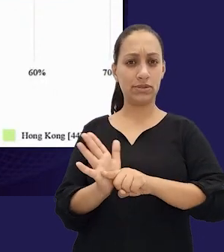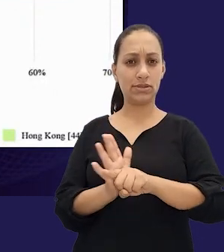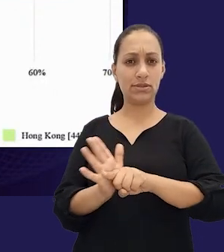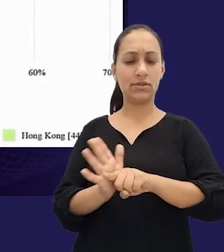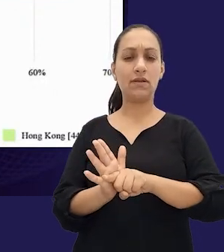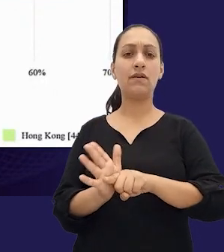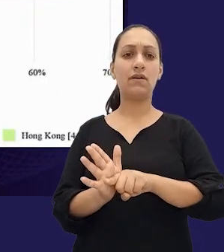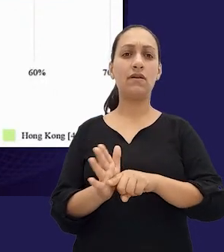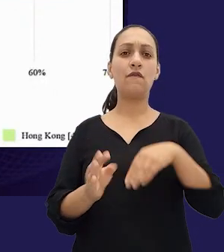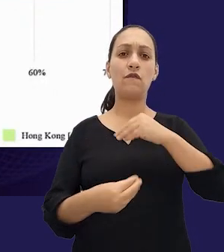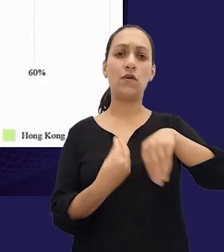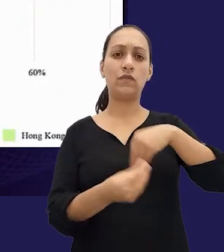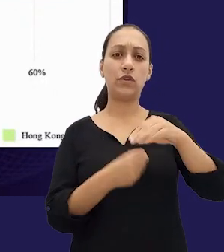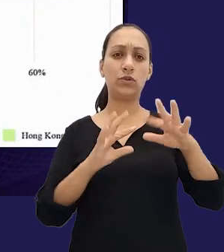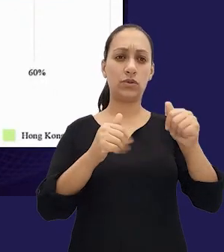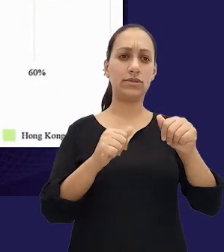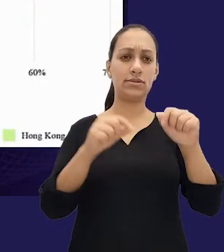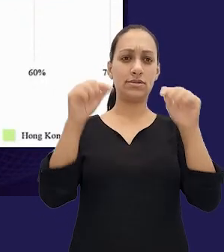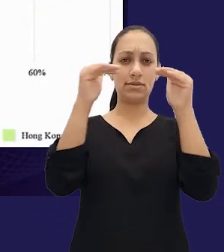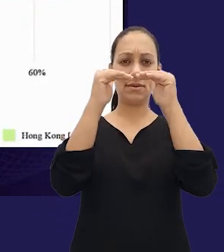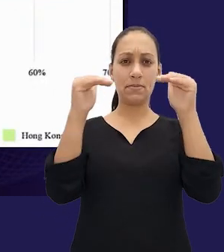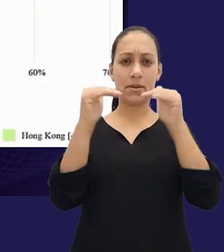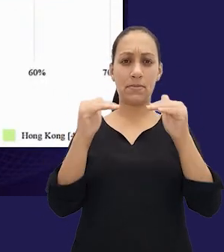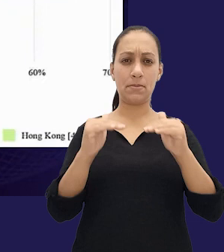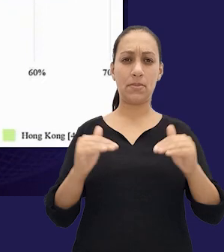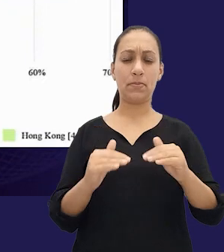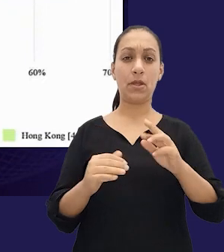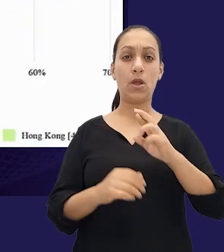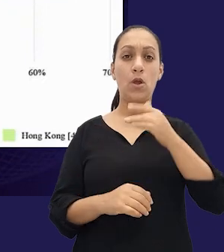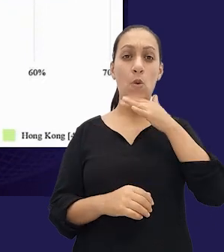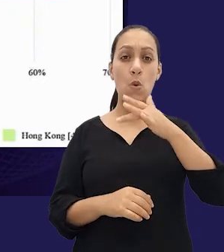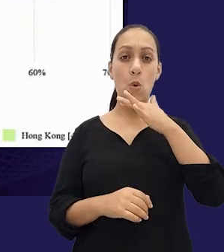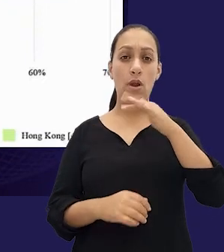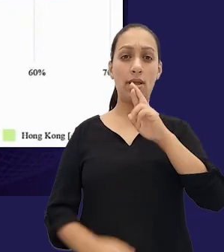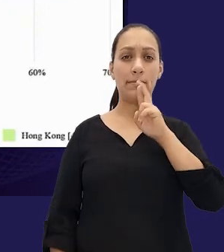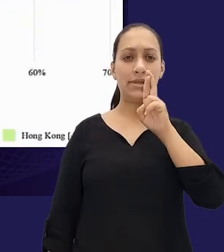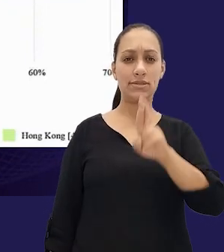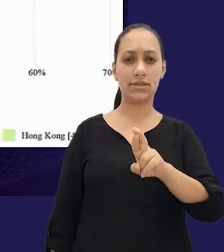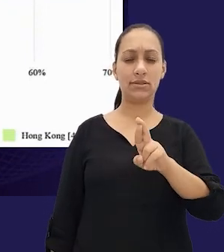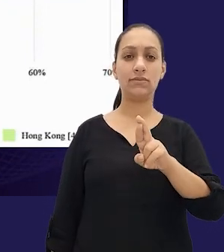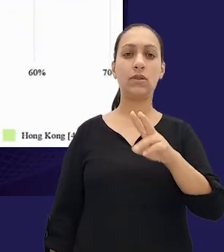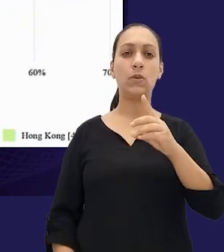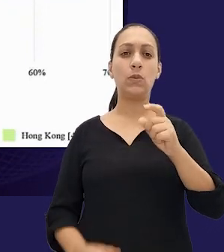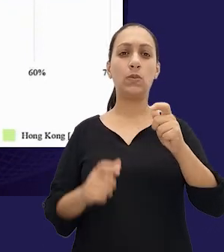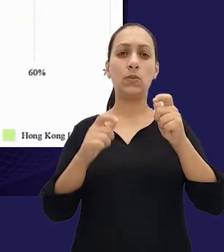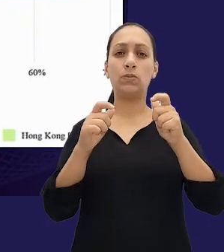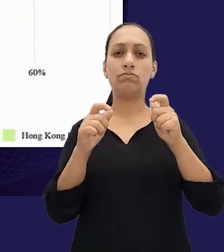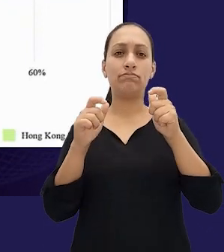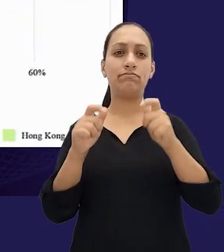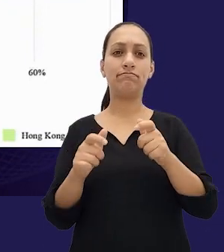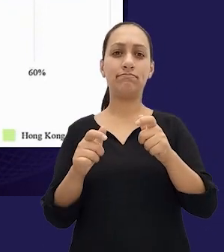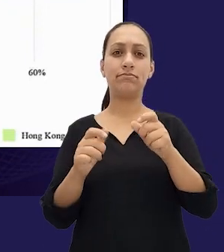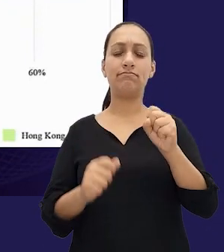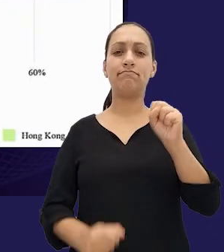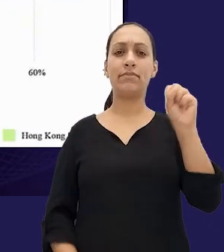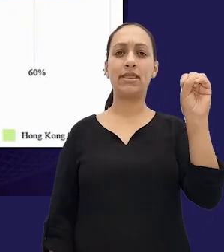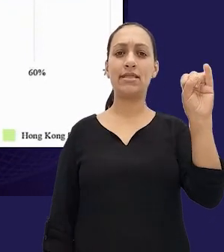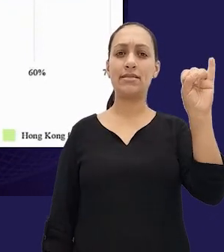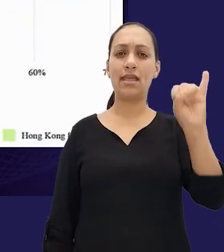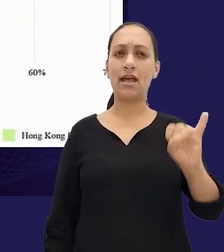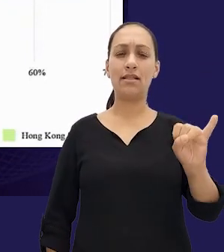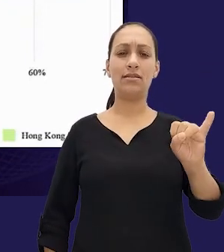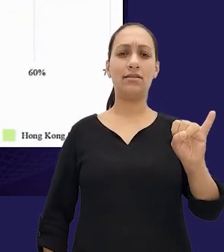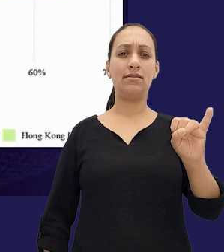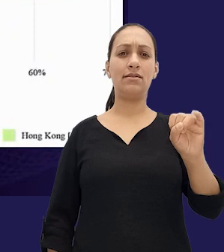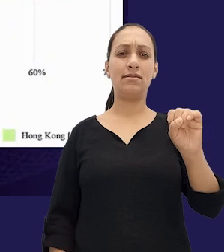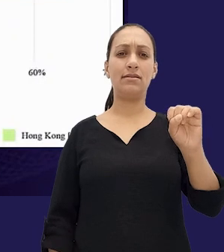gente, todas essas linhas aqui, cada cor representa uma localização, então tem Itália, Espanha, tem